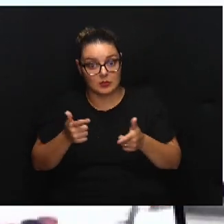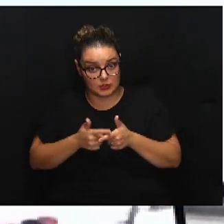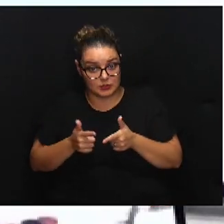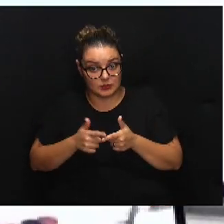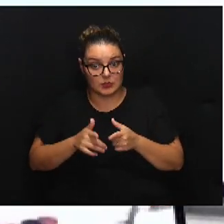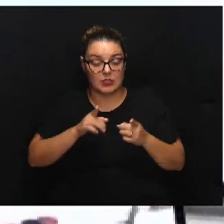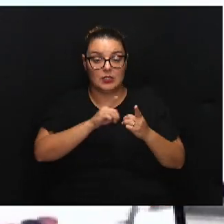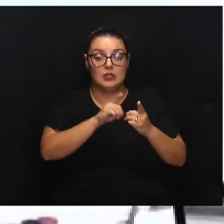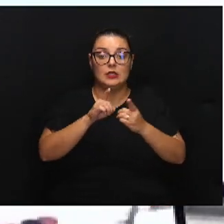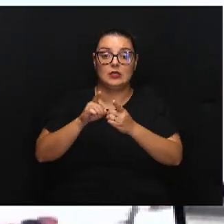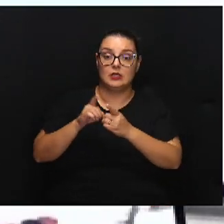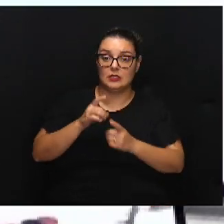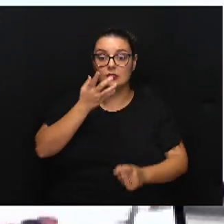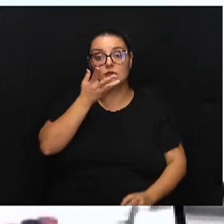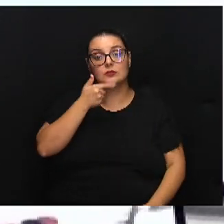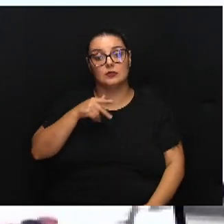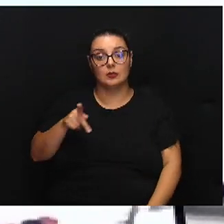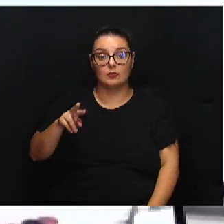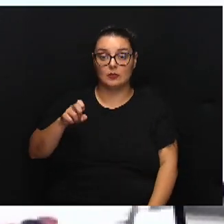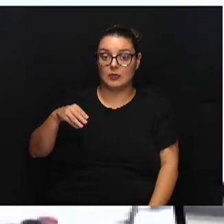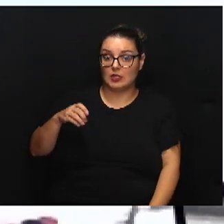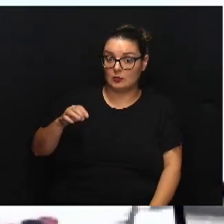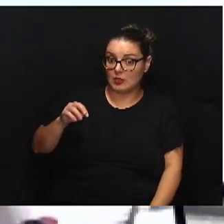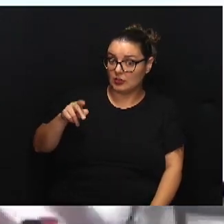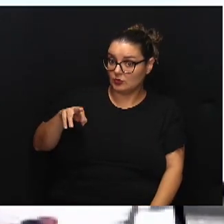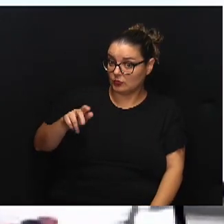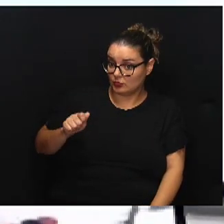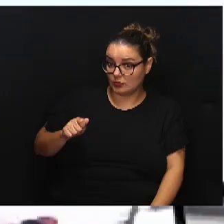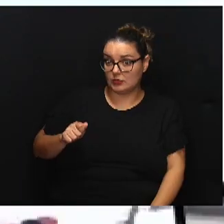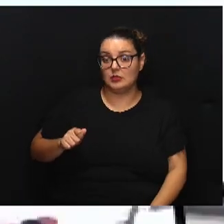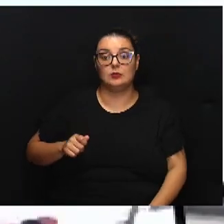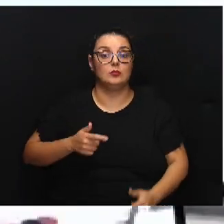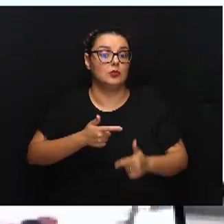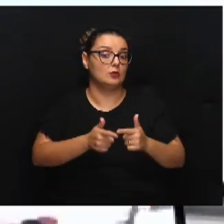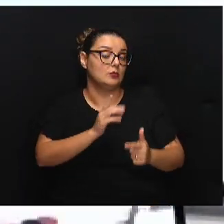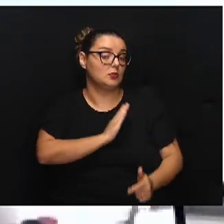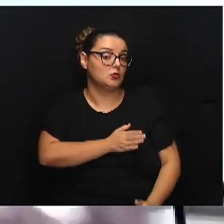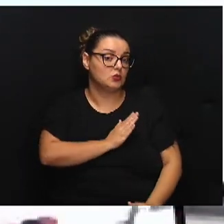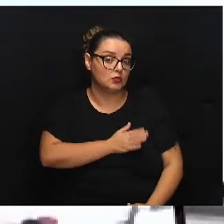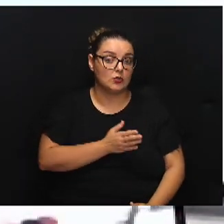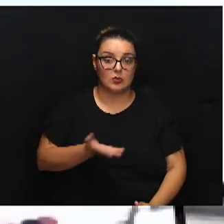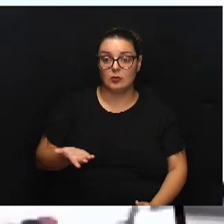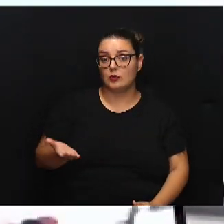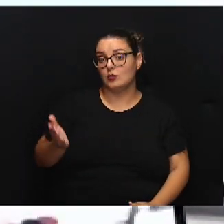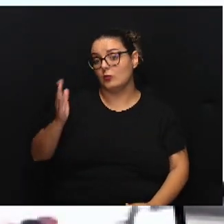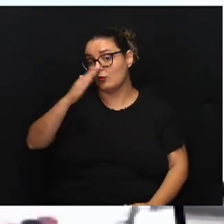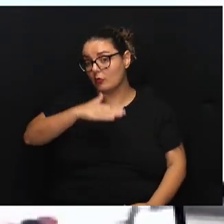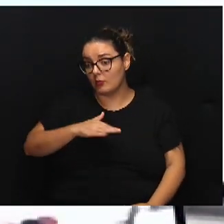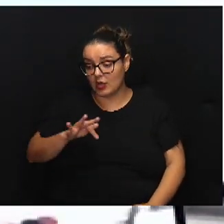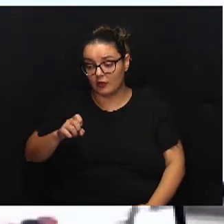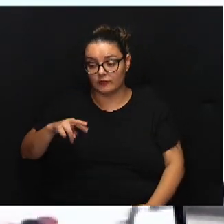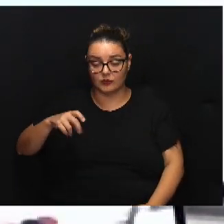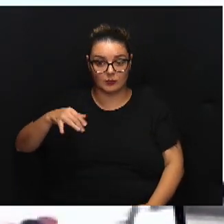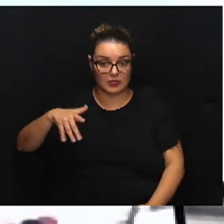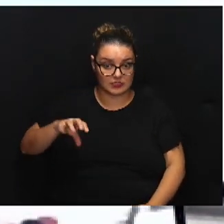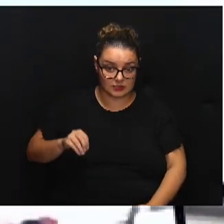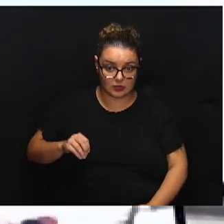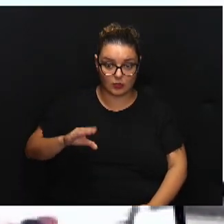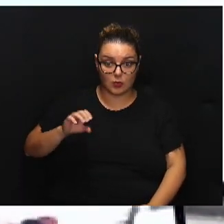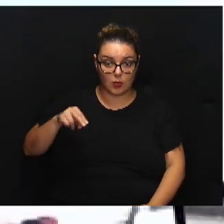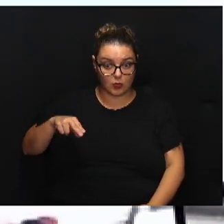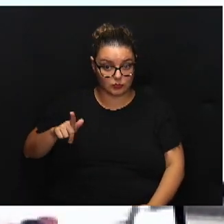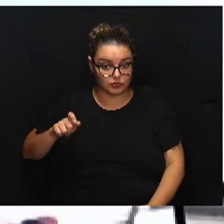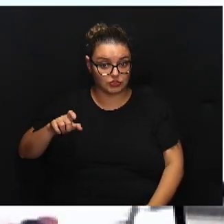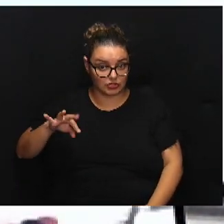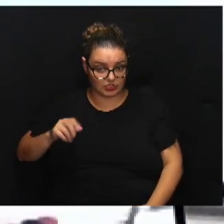a crianças prematuras, a crianças cardiopatas, a crianças com malformações congênitas,